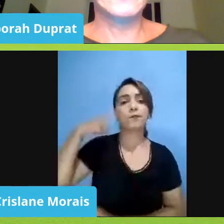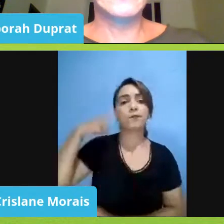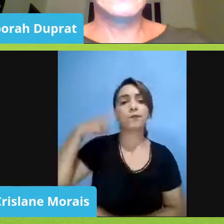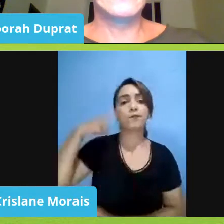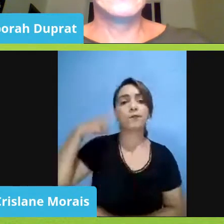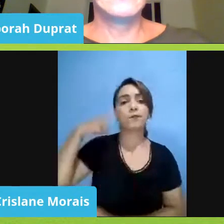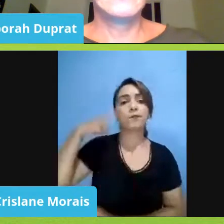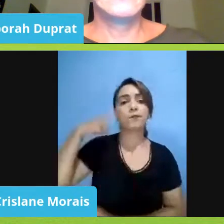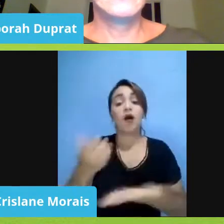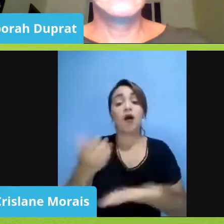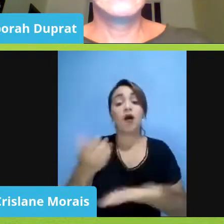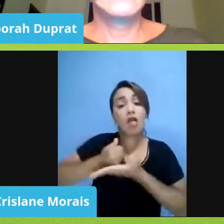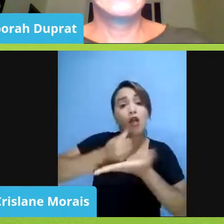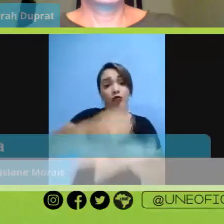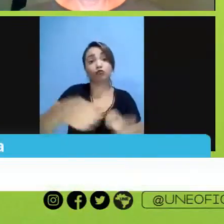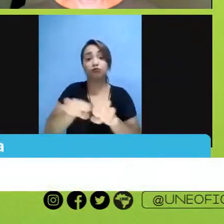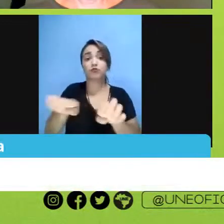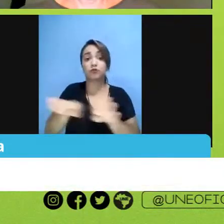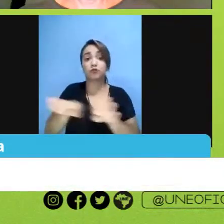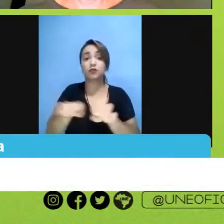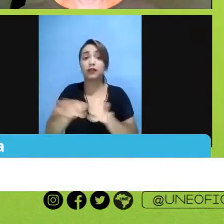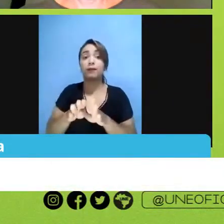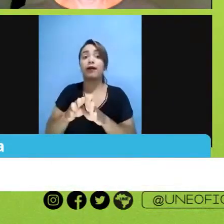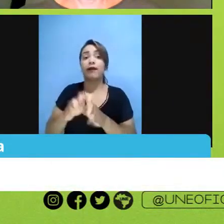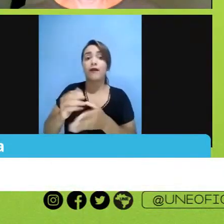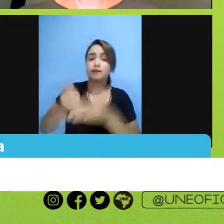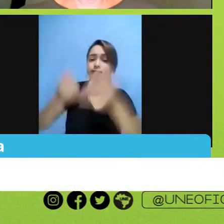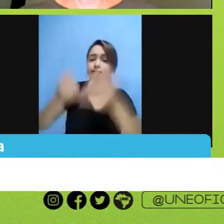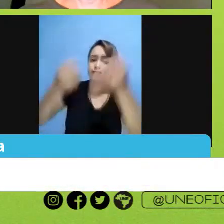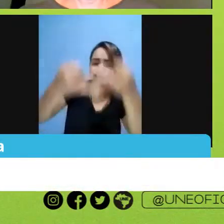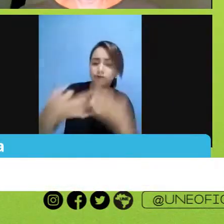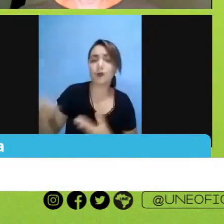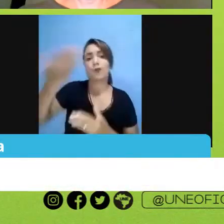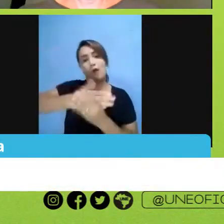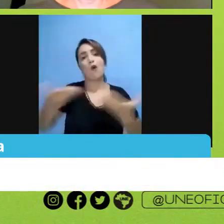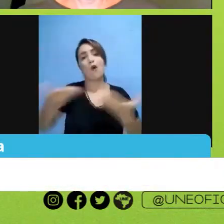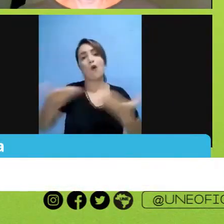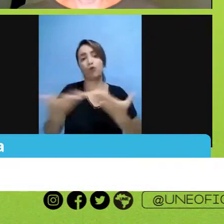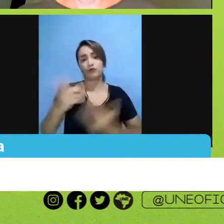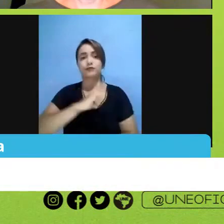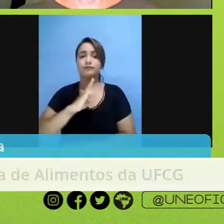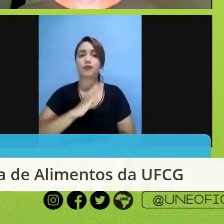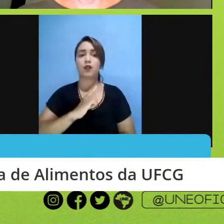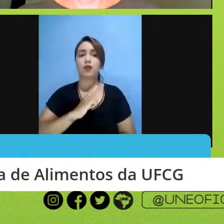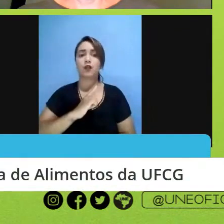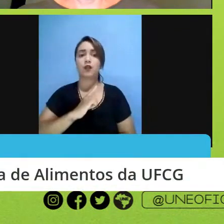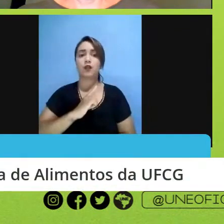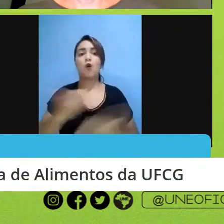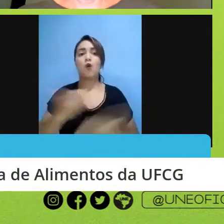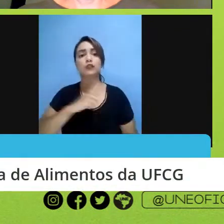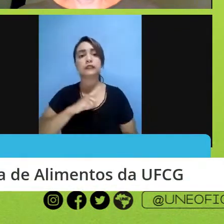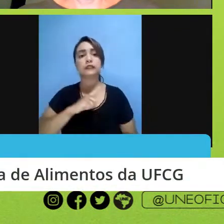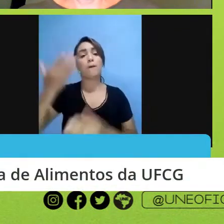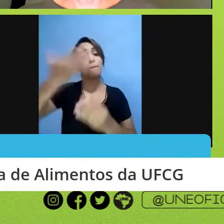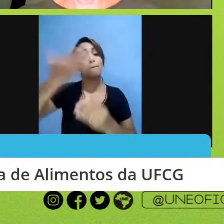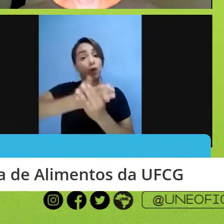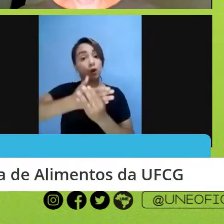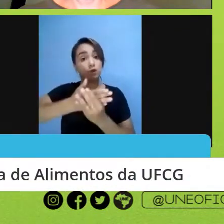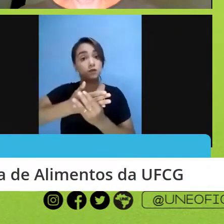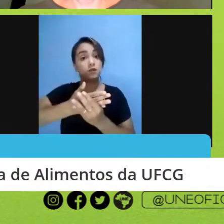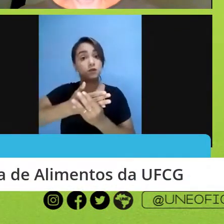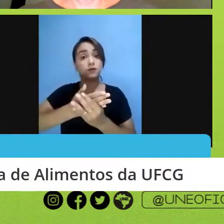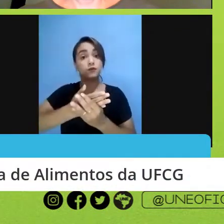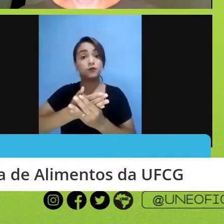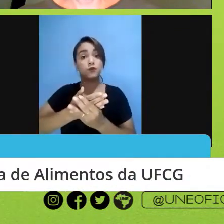também ajuda a conduzir os processos que nós temos aí. Hoje, por exemplo, nós temos um processo, somos amigos